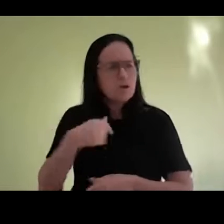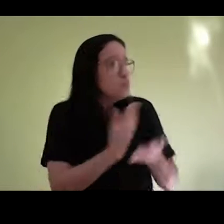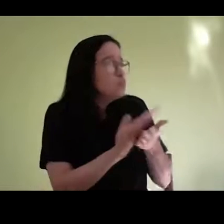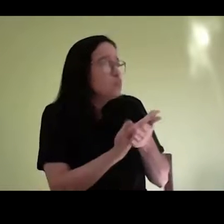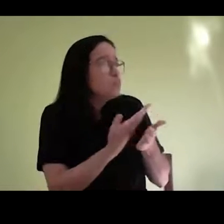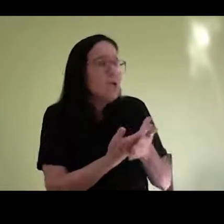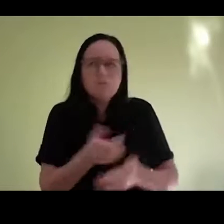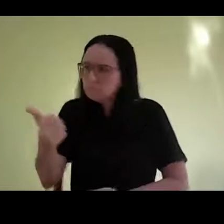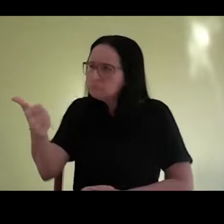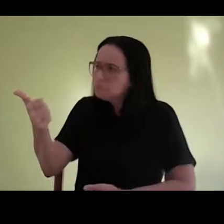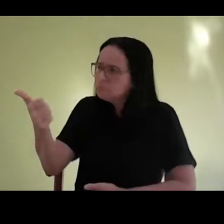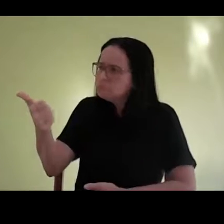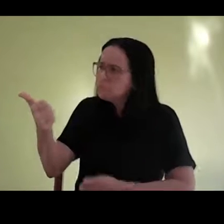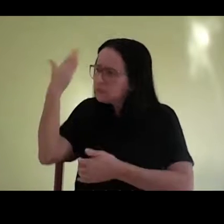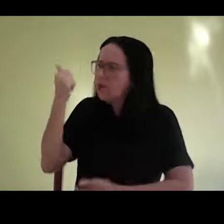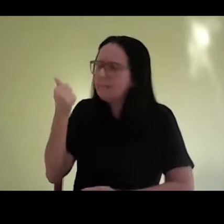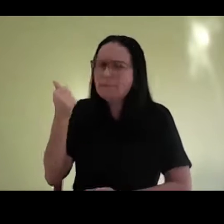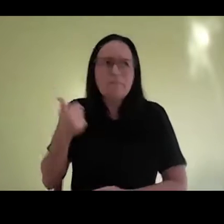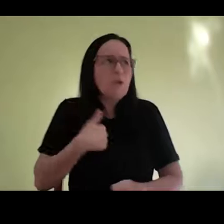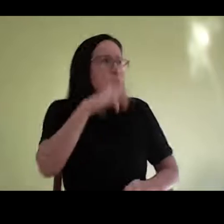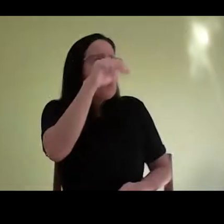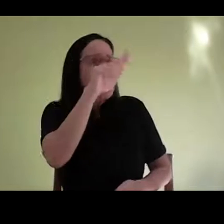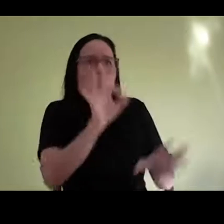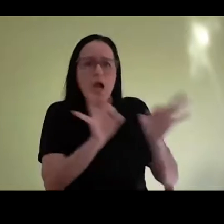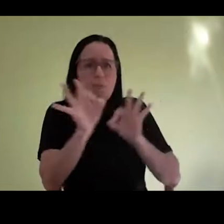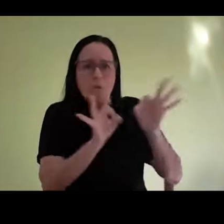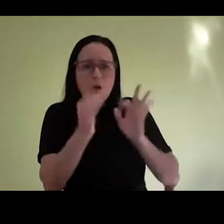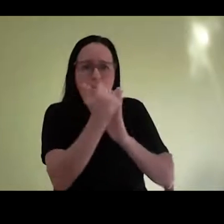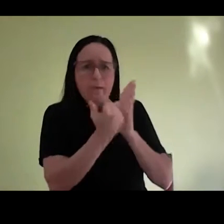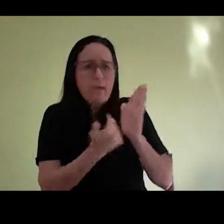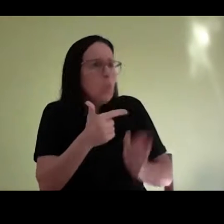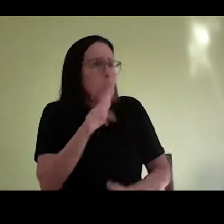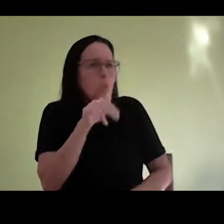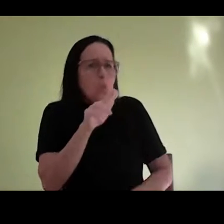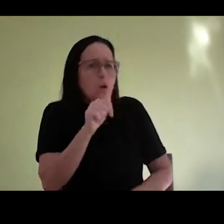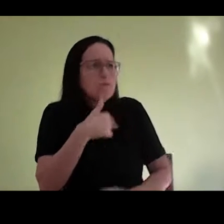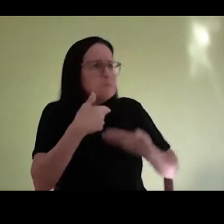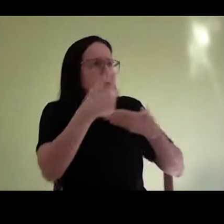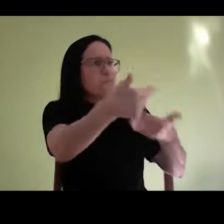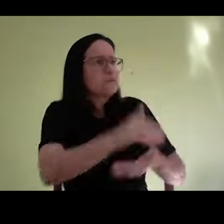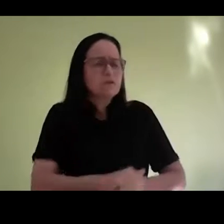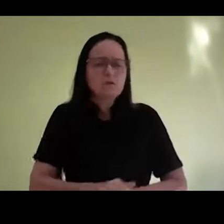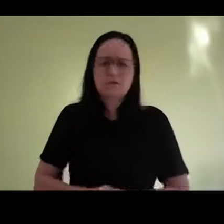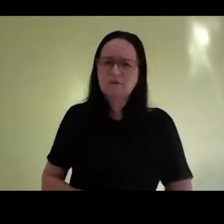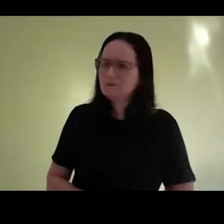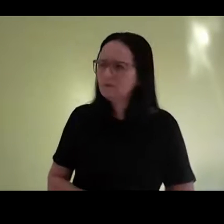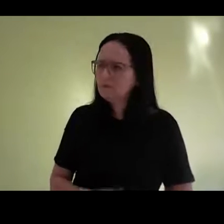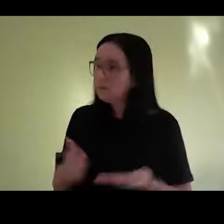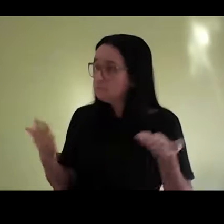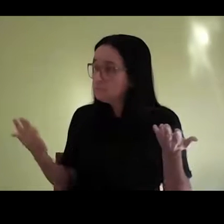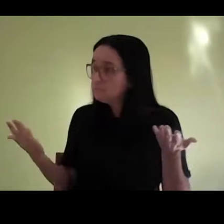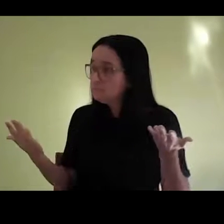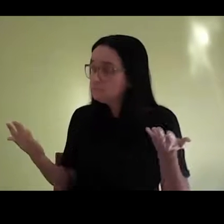nunca fiz um projeto em blockchain. Como é que você me chama pra fazer isso? Ele falou assim, tudo bem, ninguém